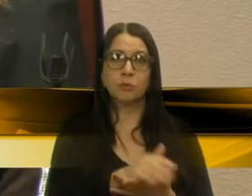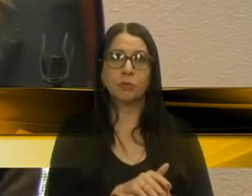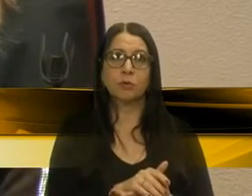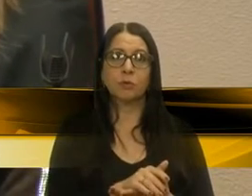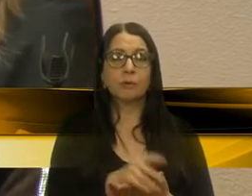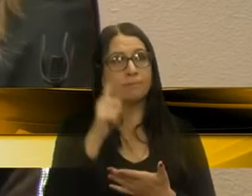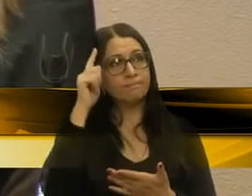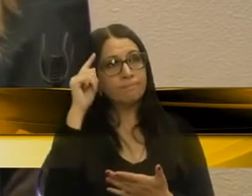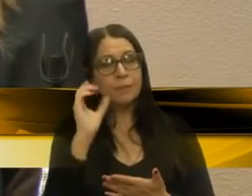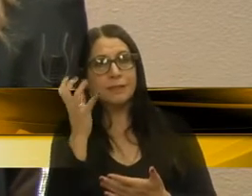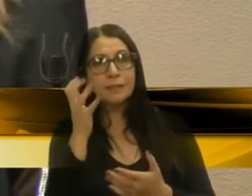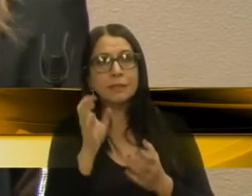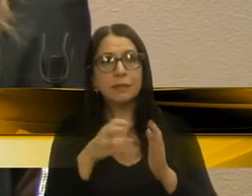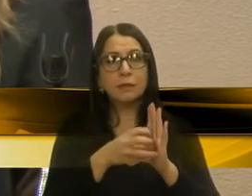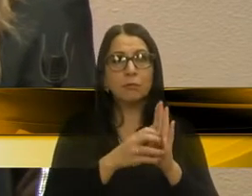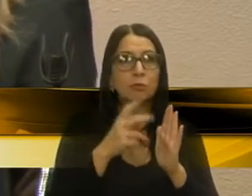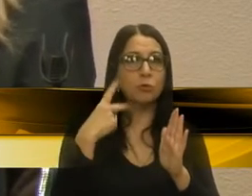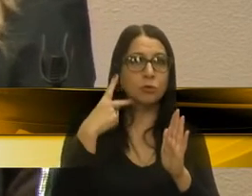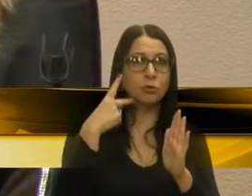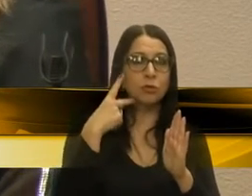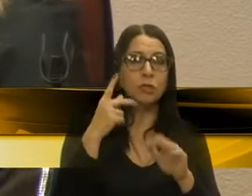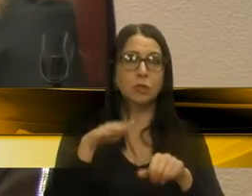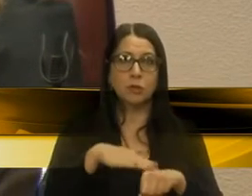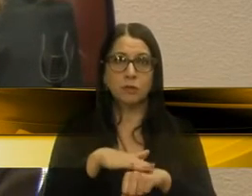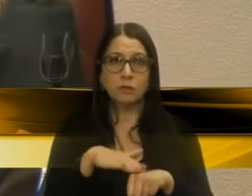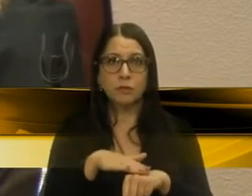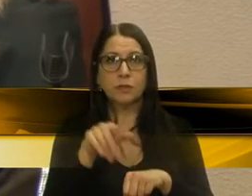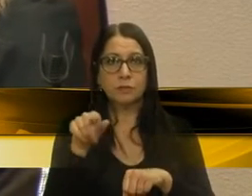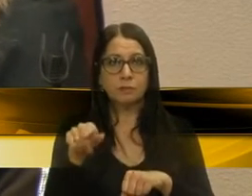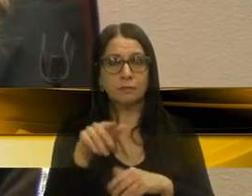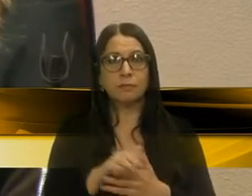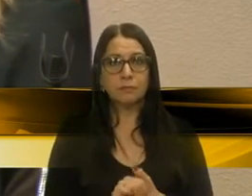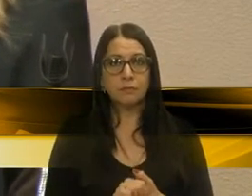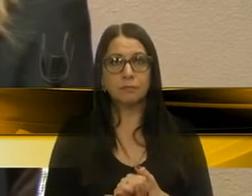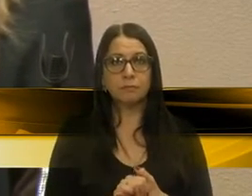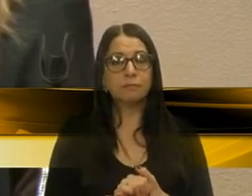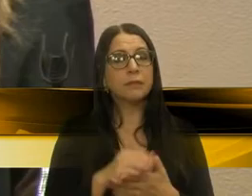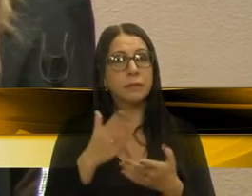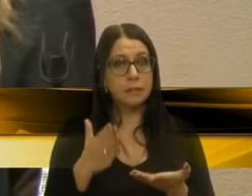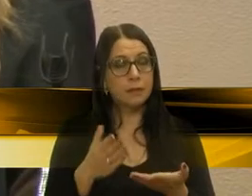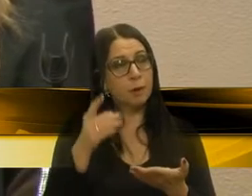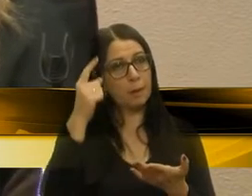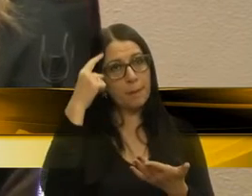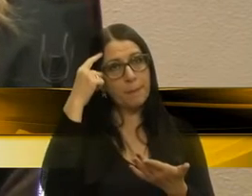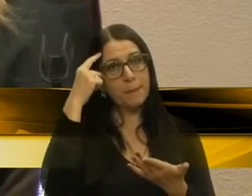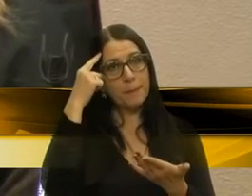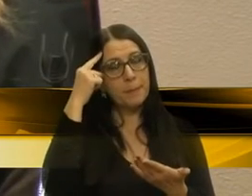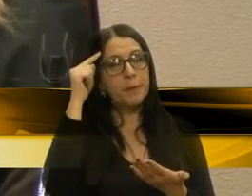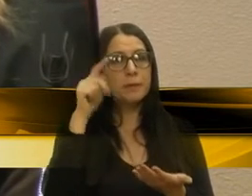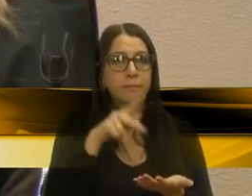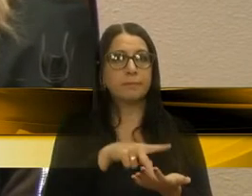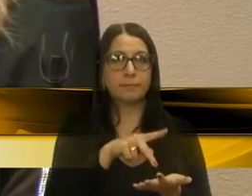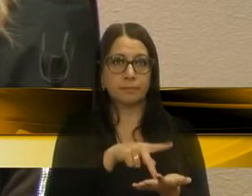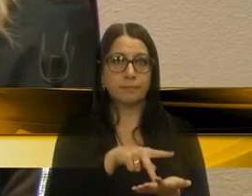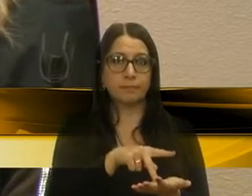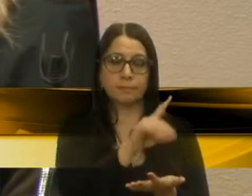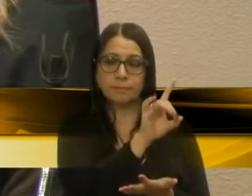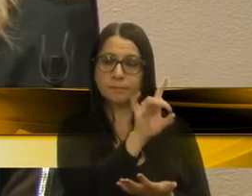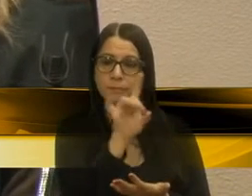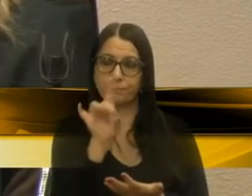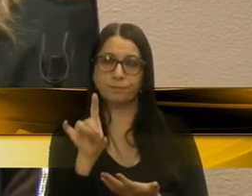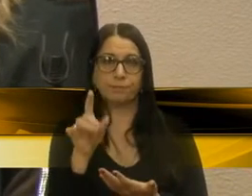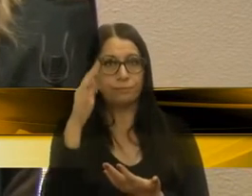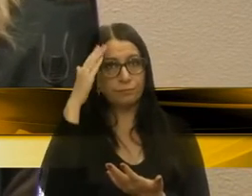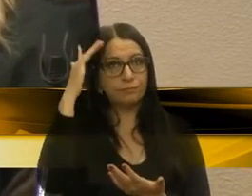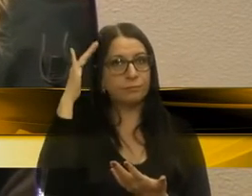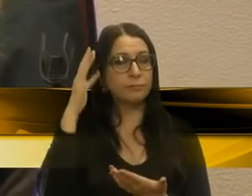para decidir entrar ou não na política, eu conversei com o seu Sbabbo. Então, penso que exatamente isso, cada um de nós